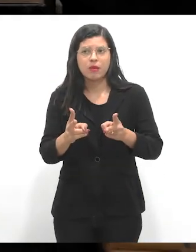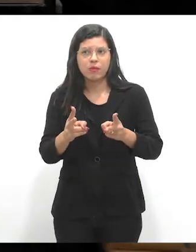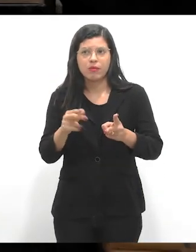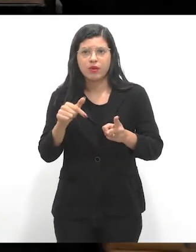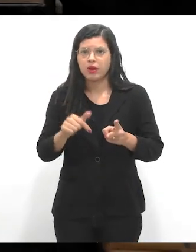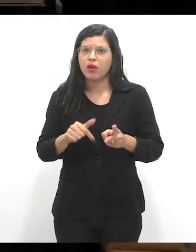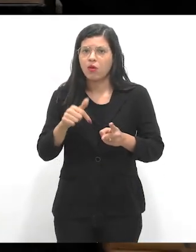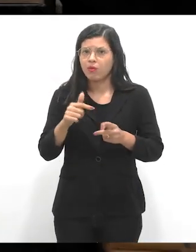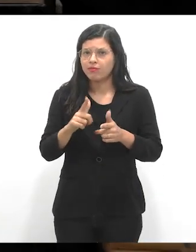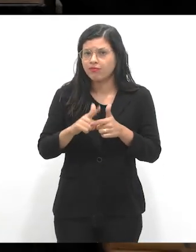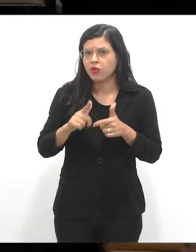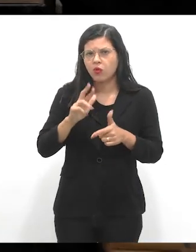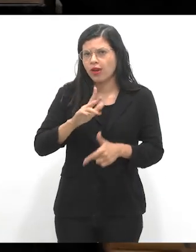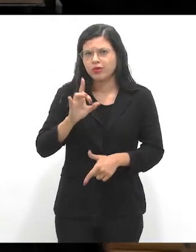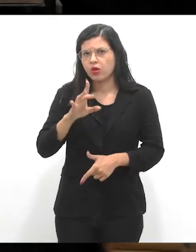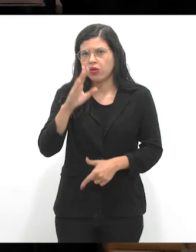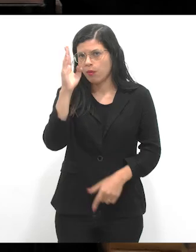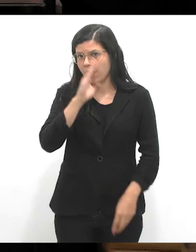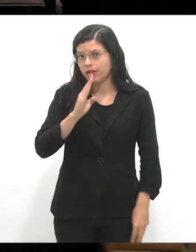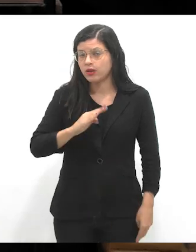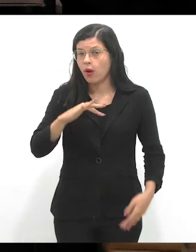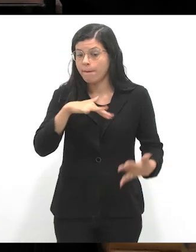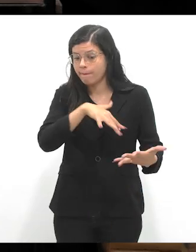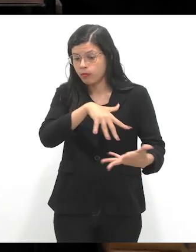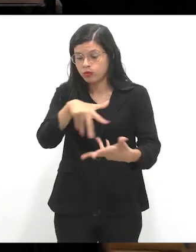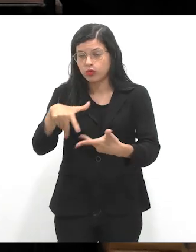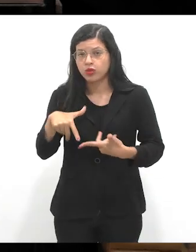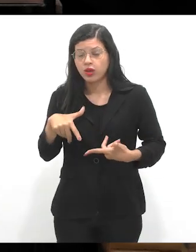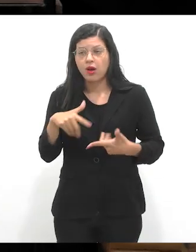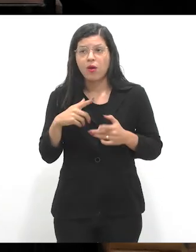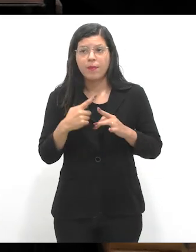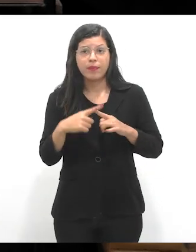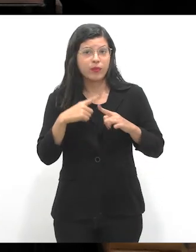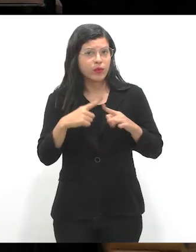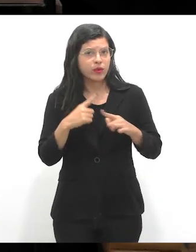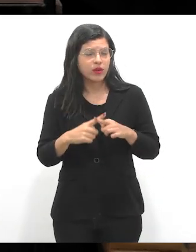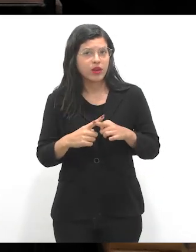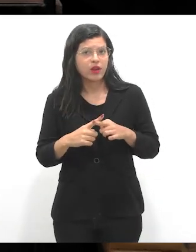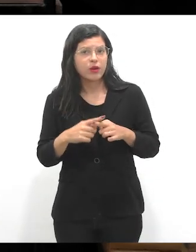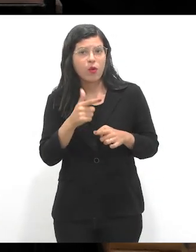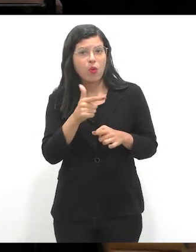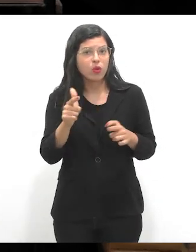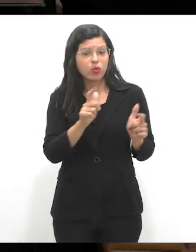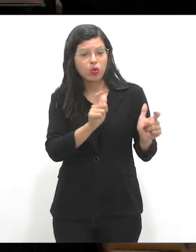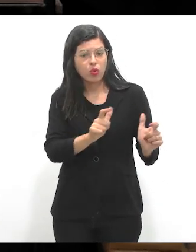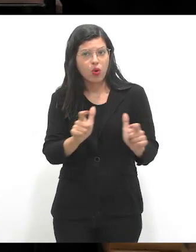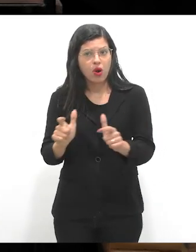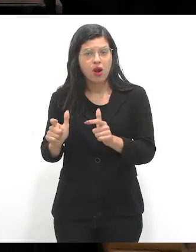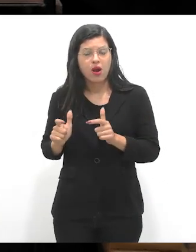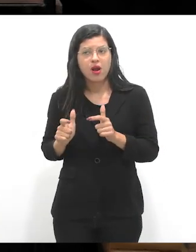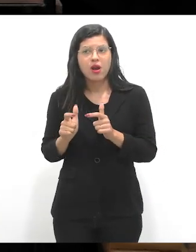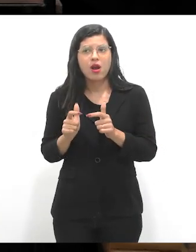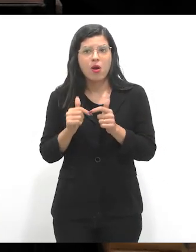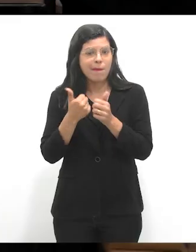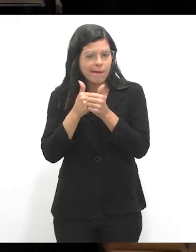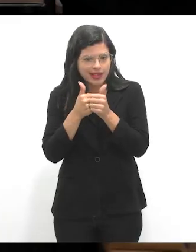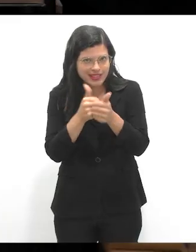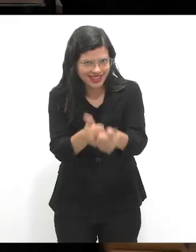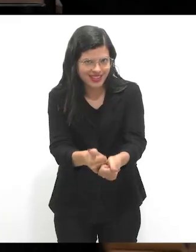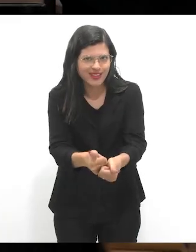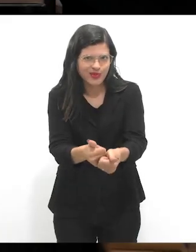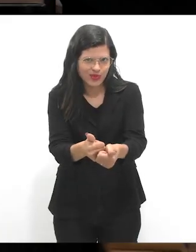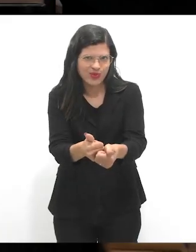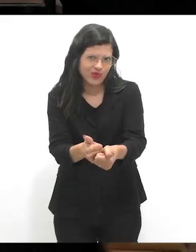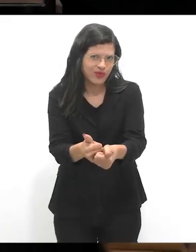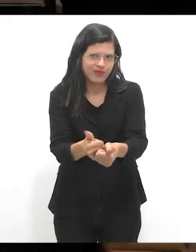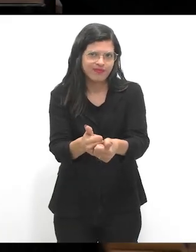não só também no Brasil, acho que é uma questão mundial, porque você está vindo de um outro local de uma forma perseguida,